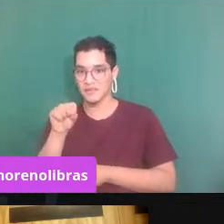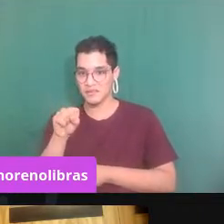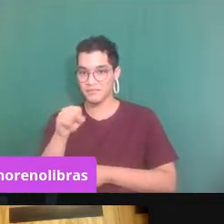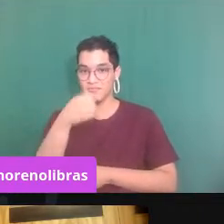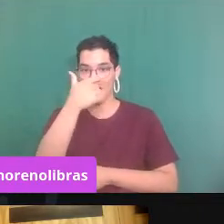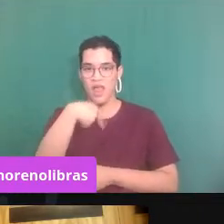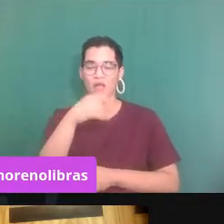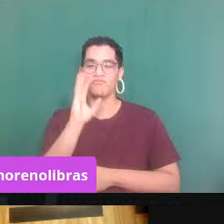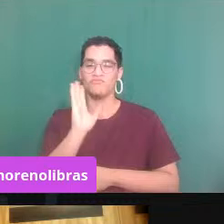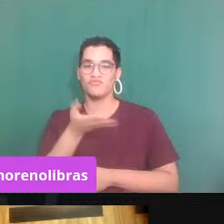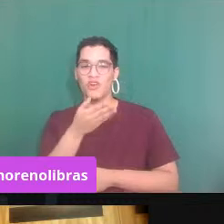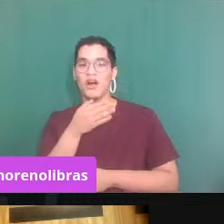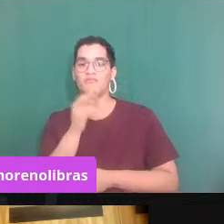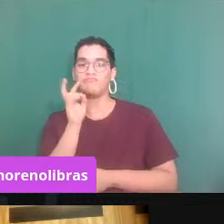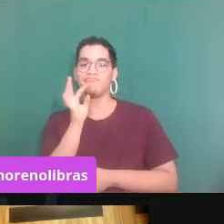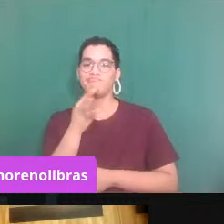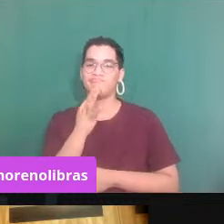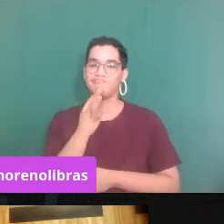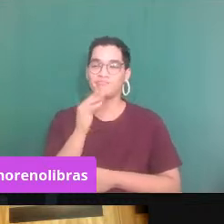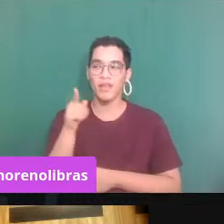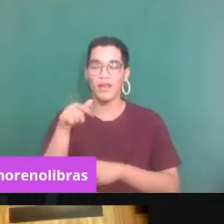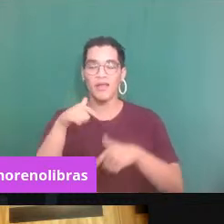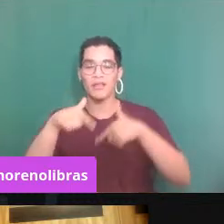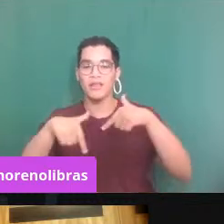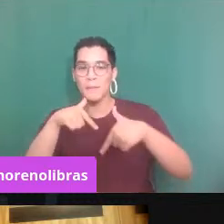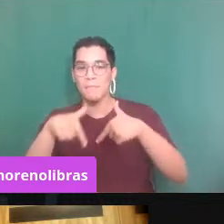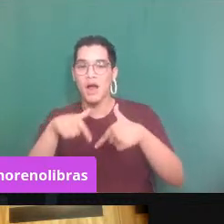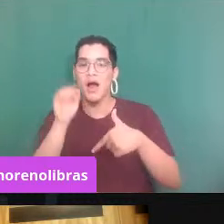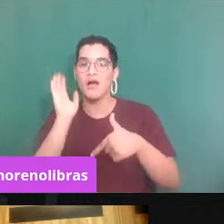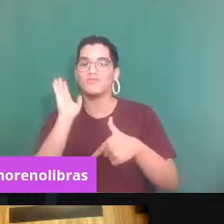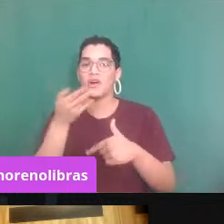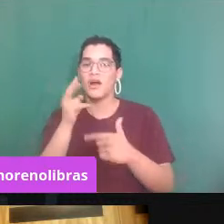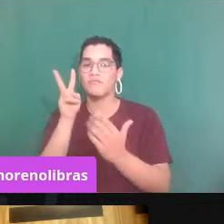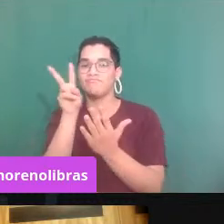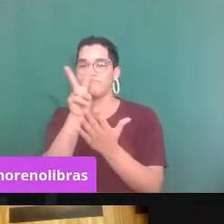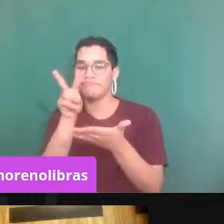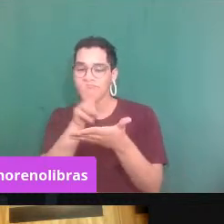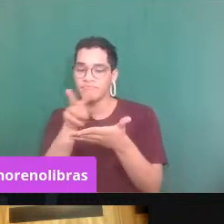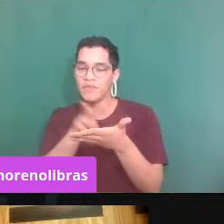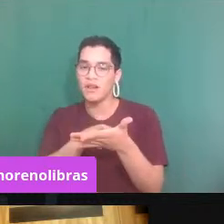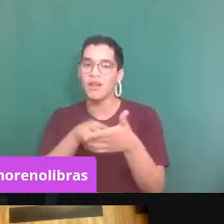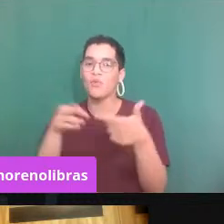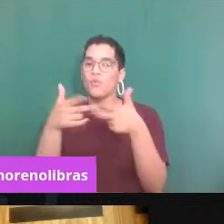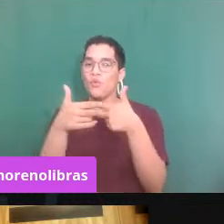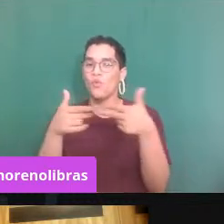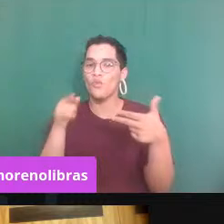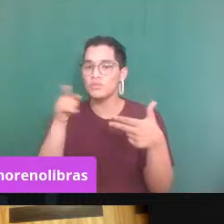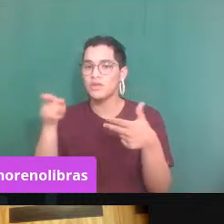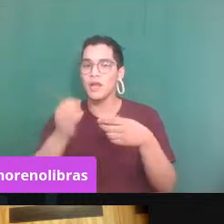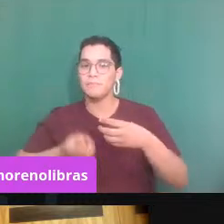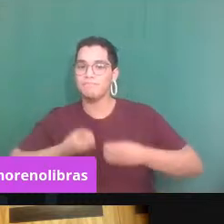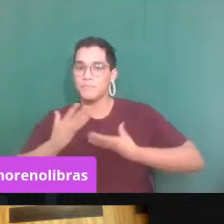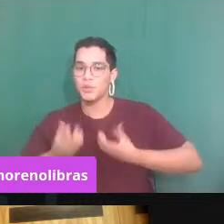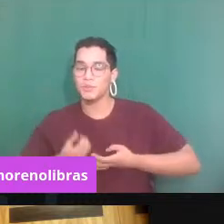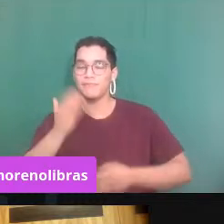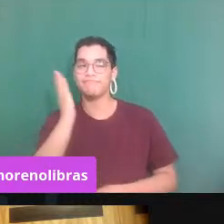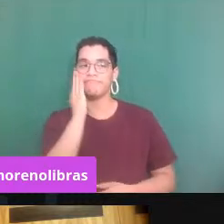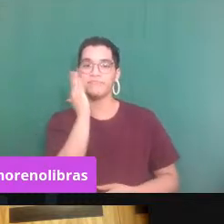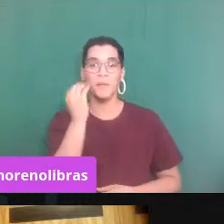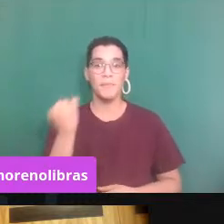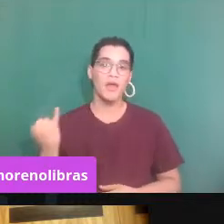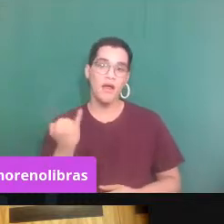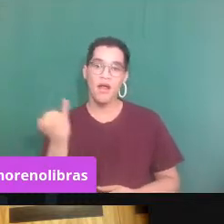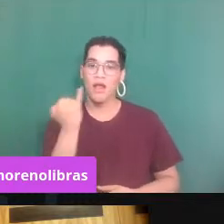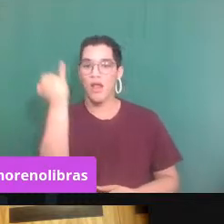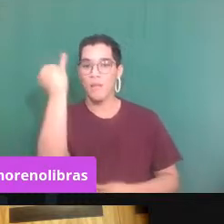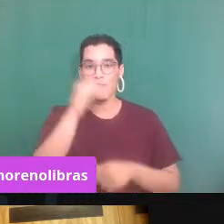textos da mesma e tenho certeza que vai ser muito importante, né, para todos nós